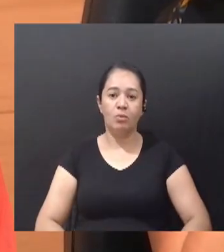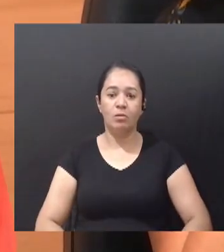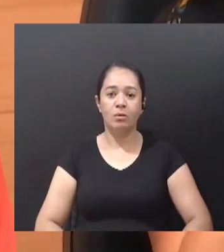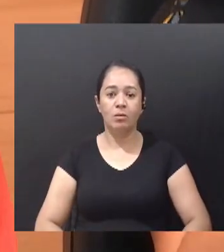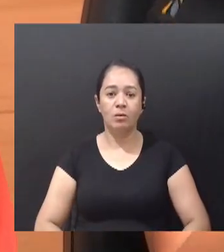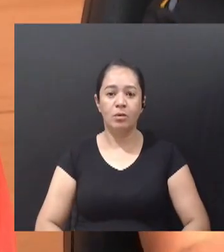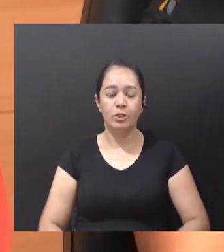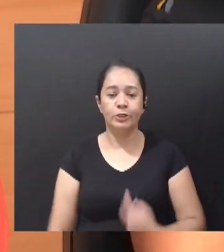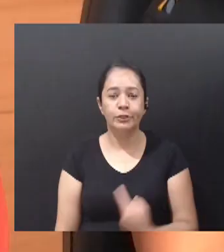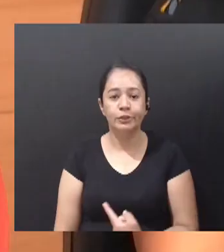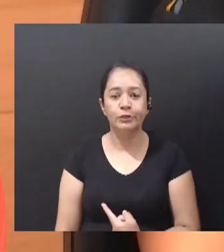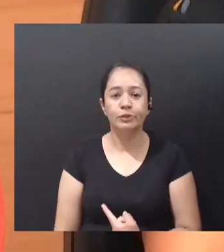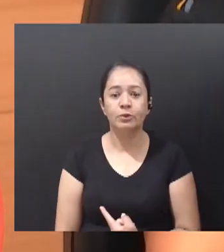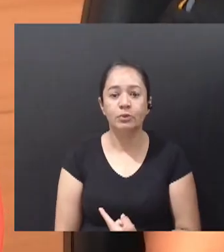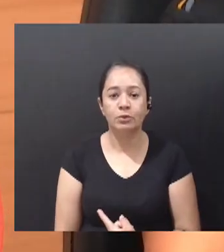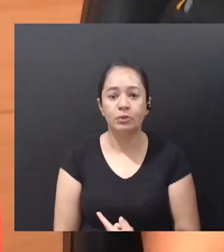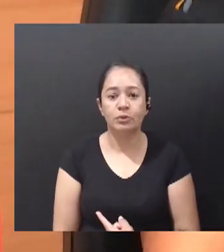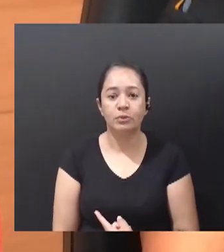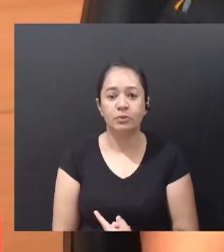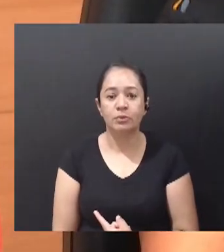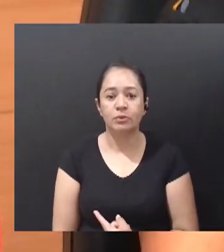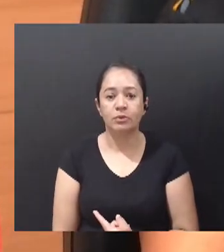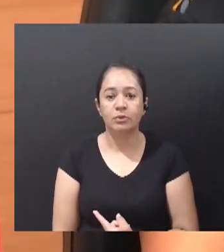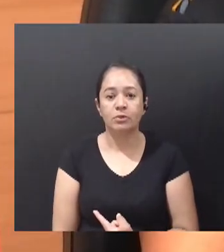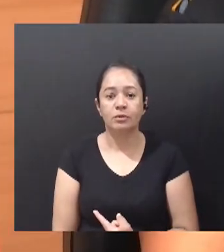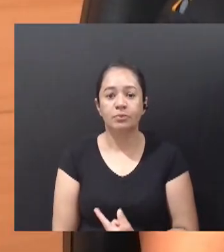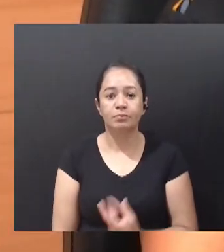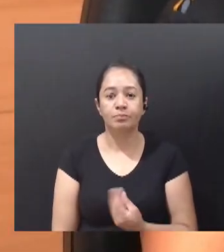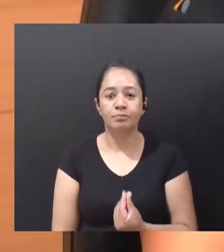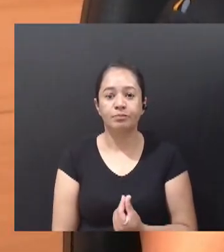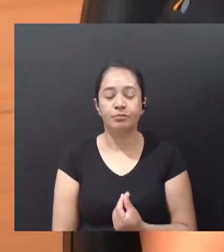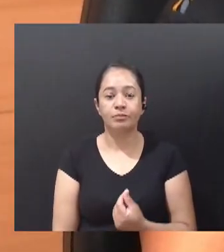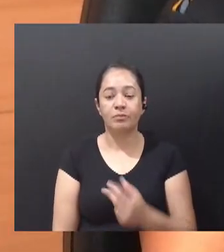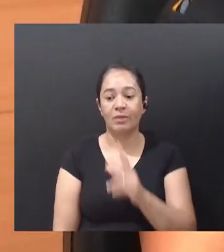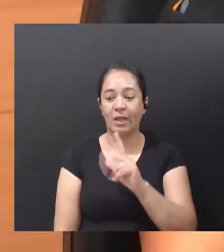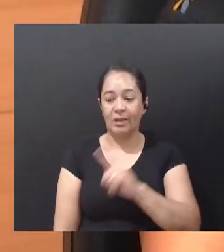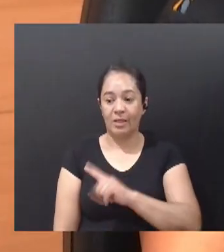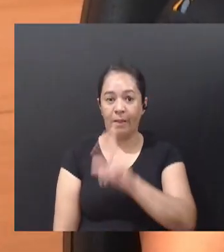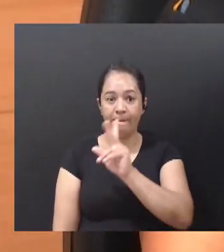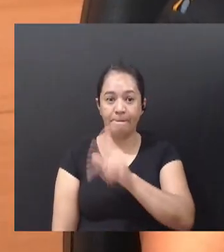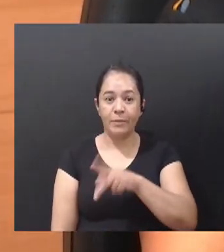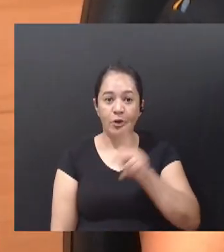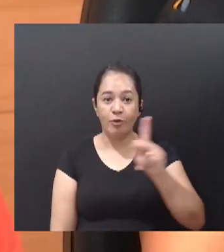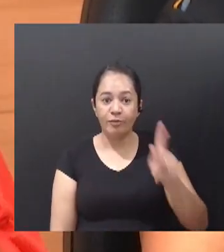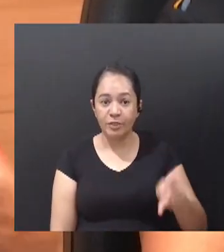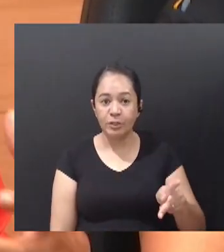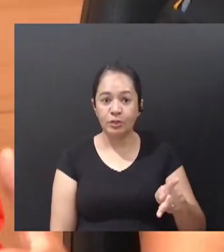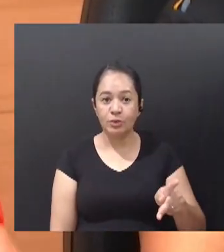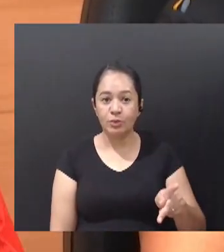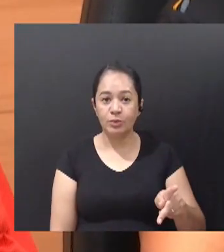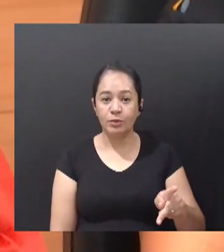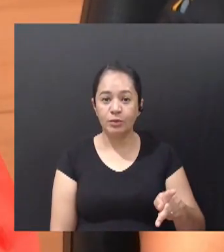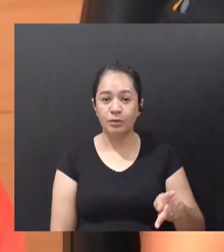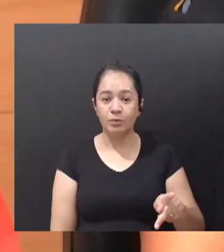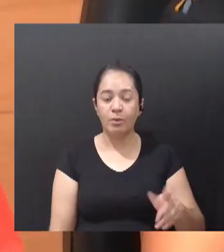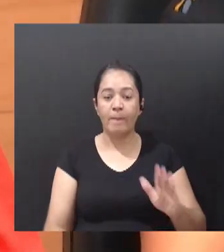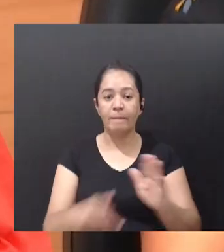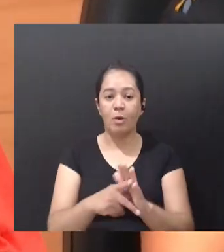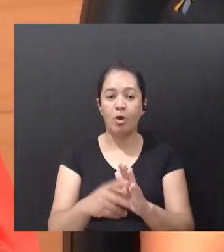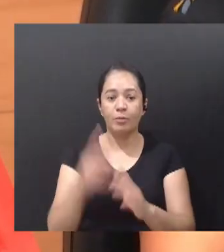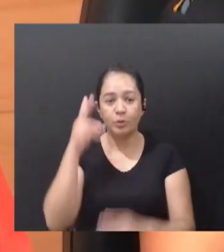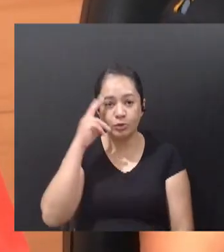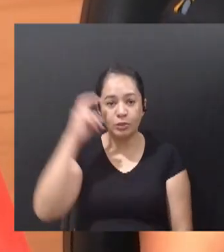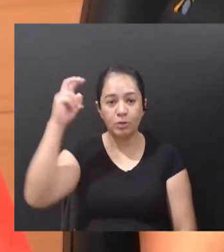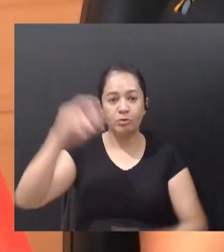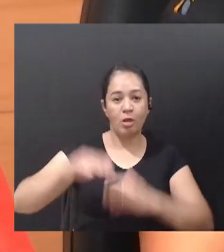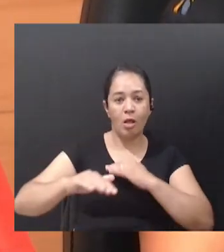gente tem professores, né, e professoras da cultura hip hop que